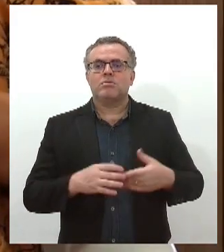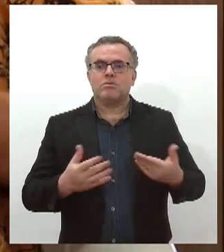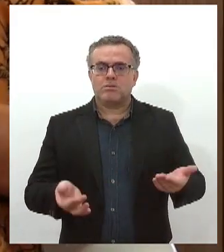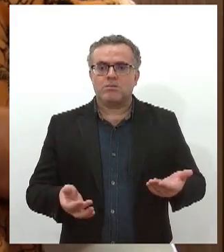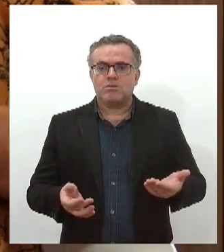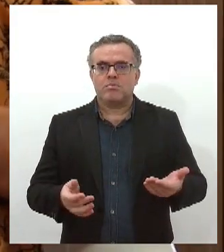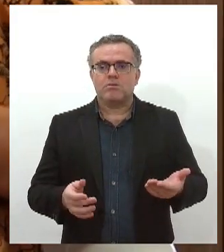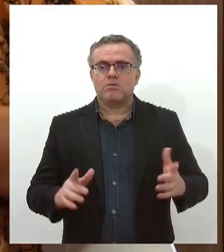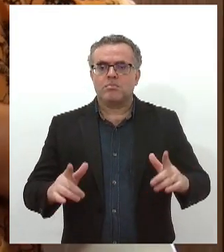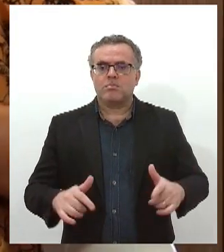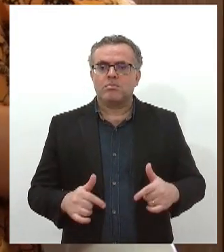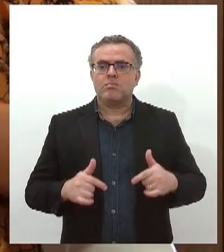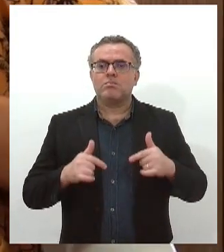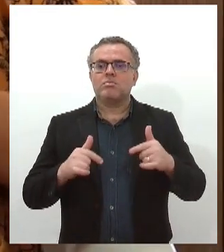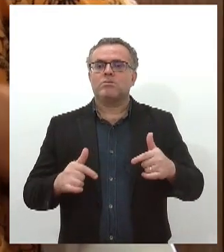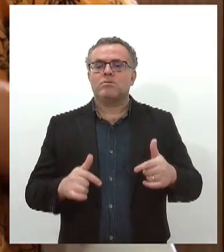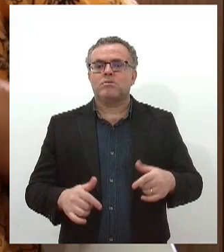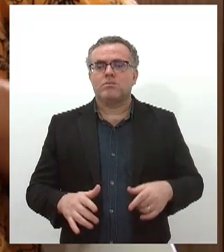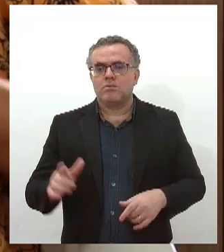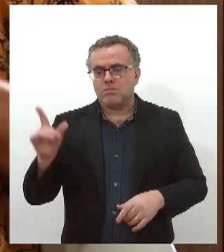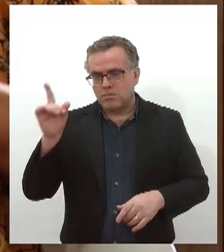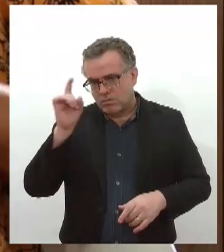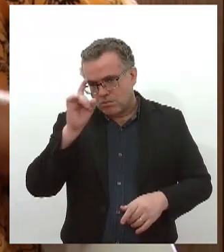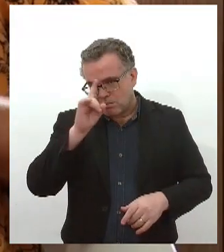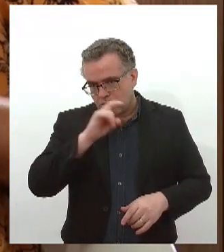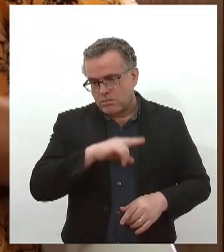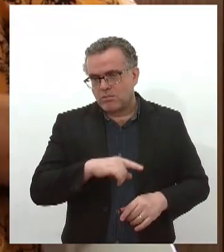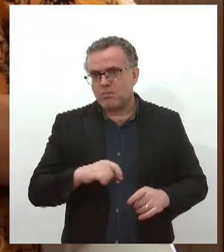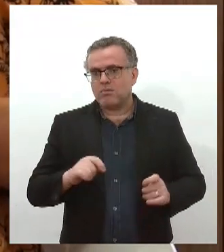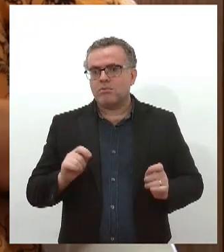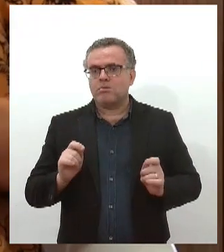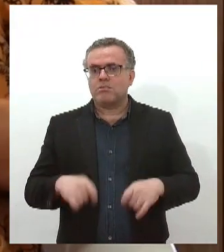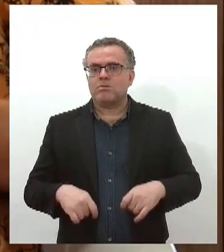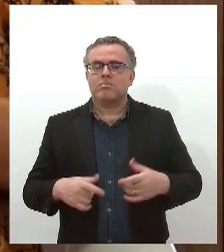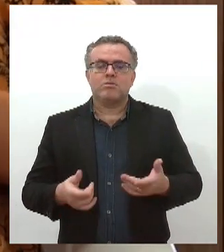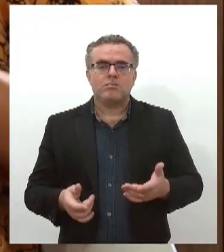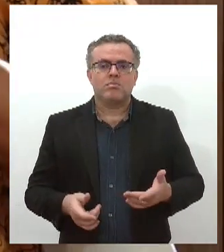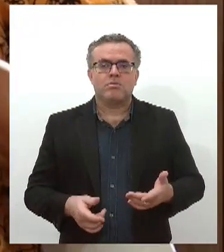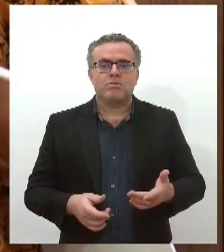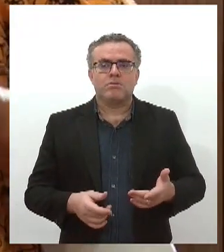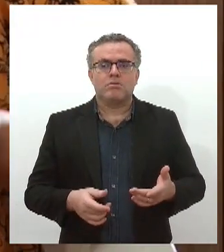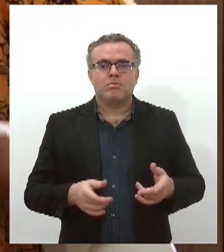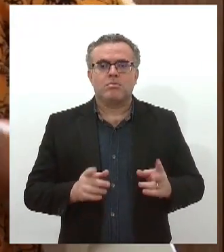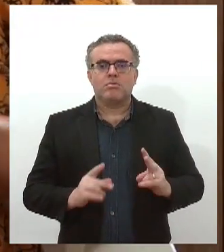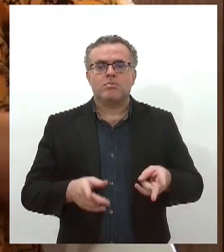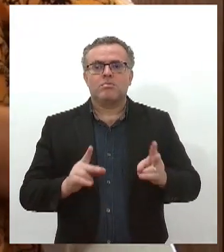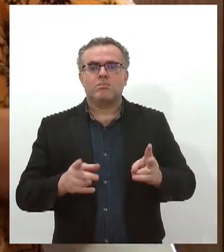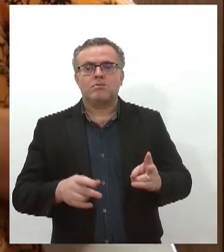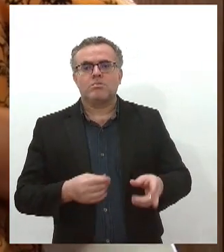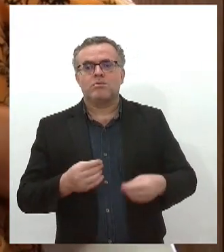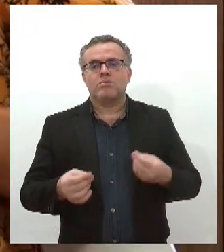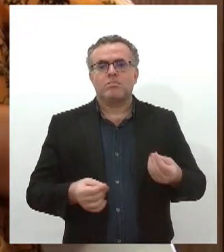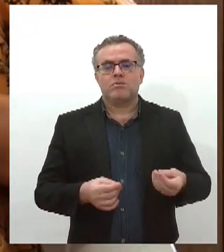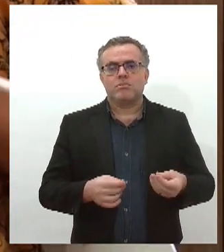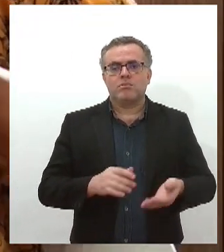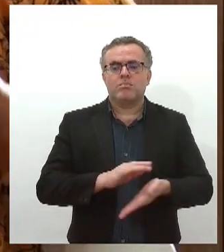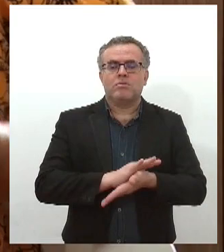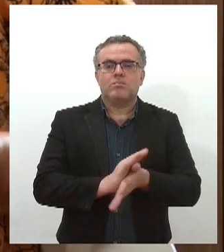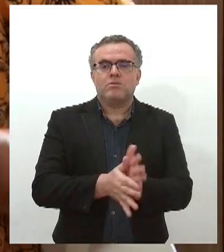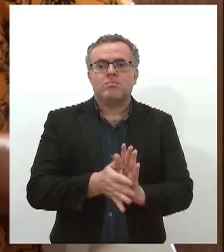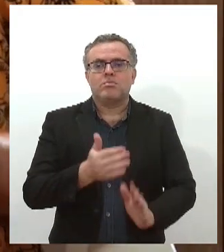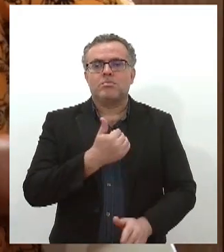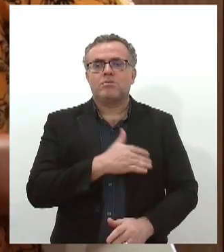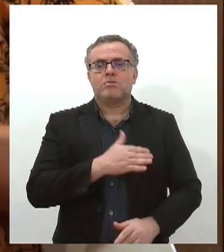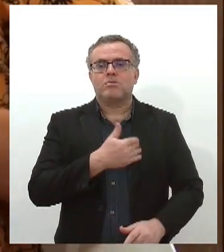mulheres, não é fácil, né? Ainda há uma certa discriminação, né, com relação